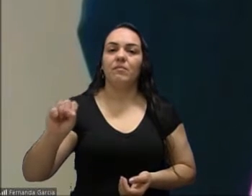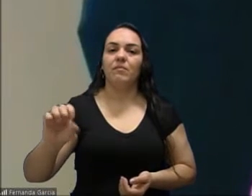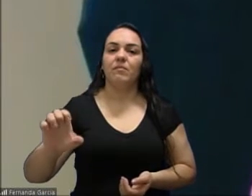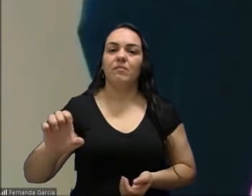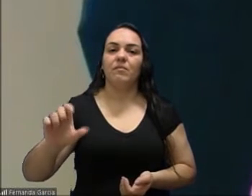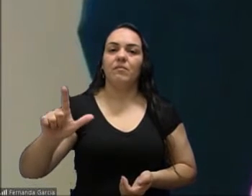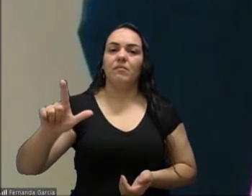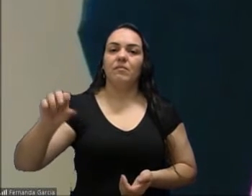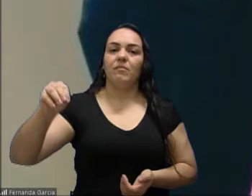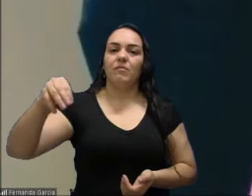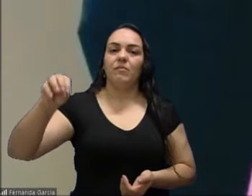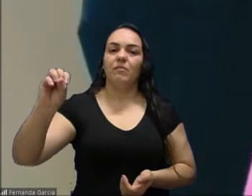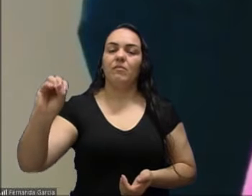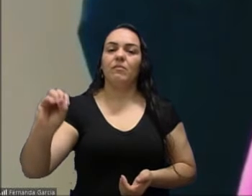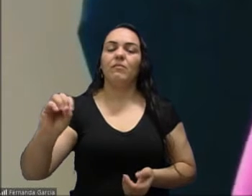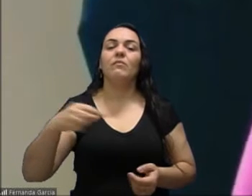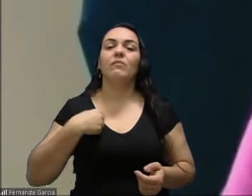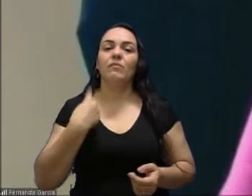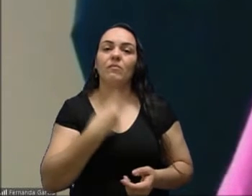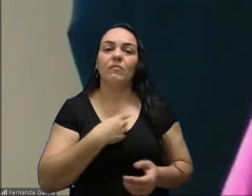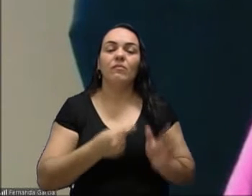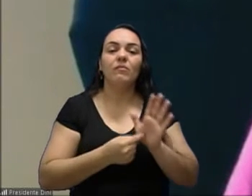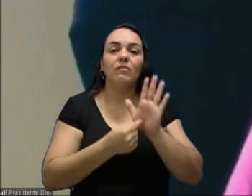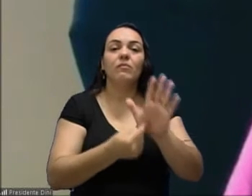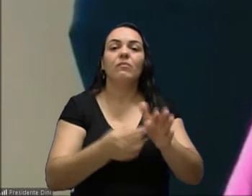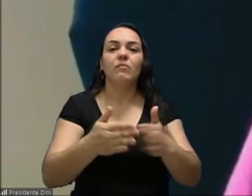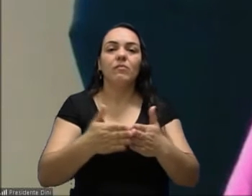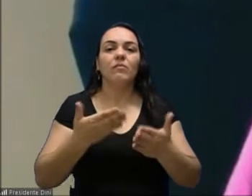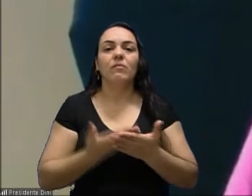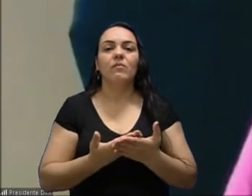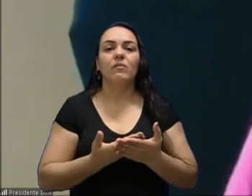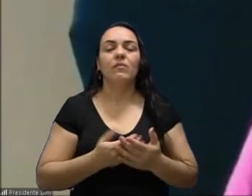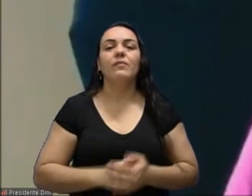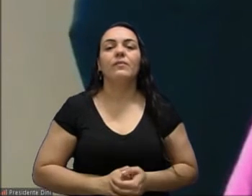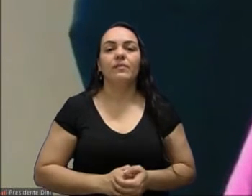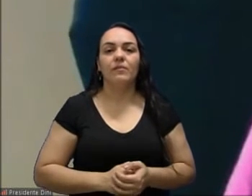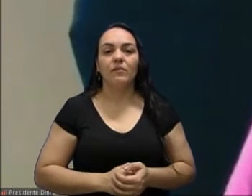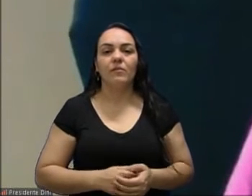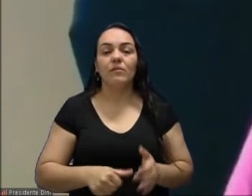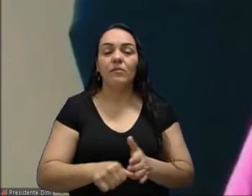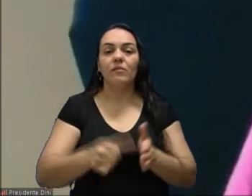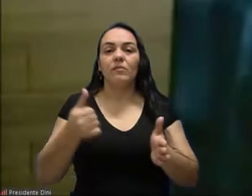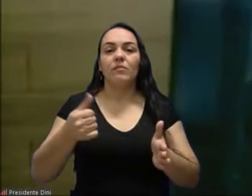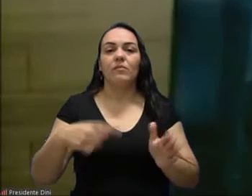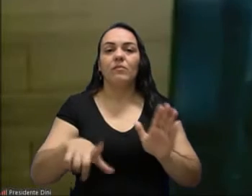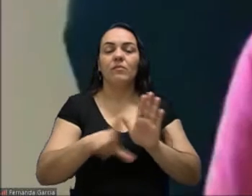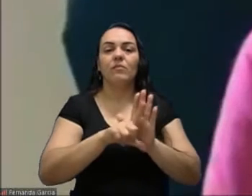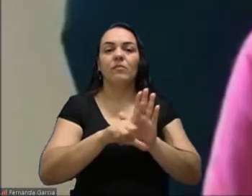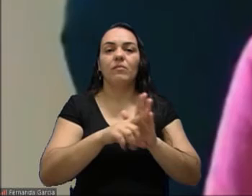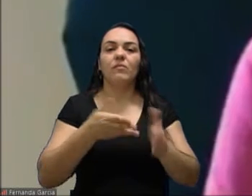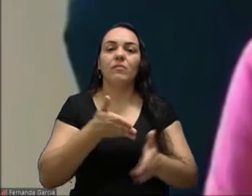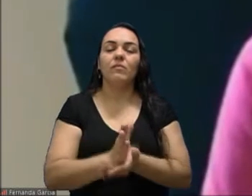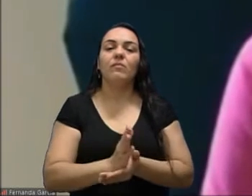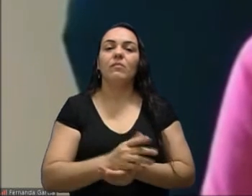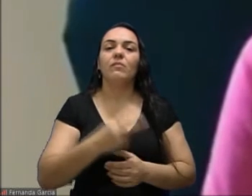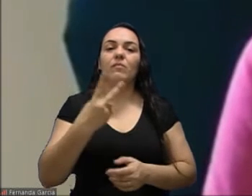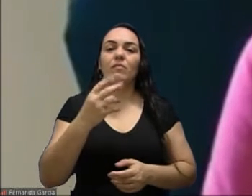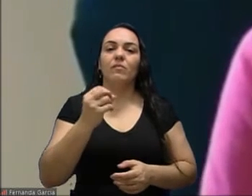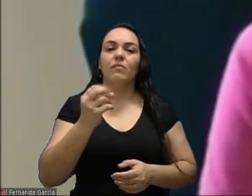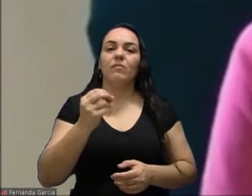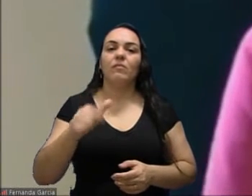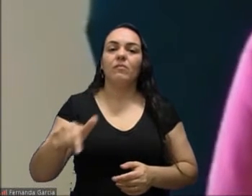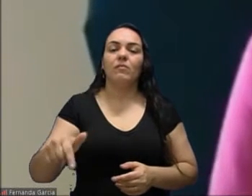Bom, nós apresentamos, eu apresentei esse requerimento primeiro porque nós já temos uma lei que foi aprovada em 2017,